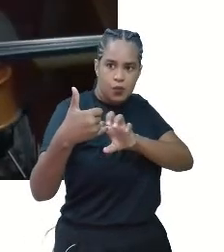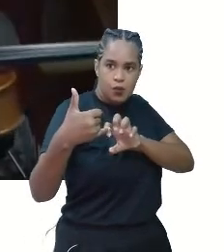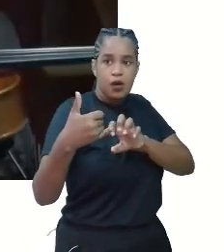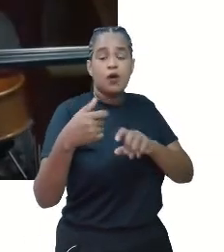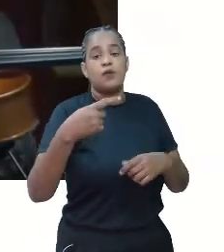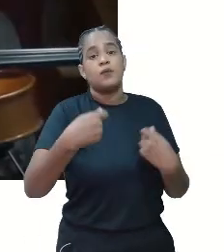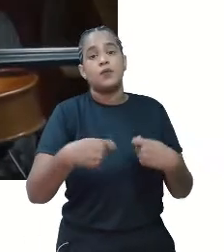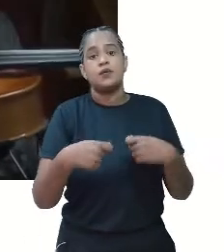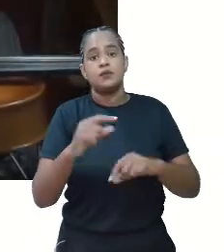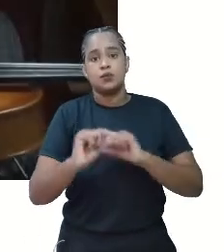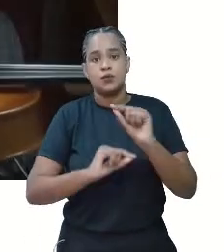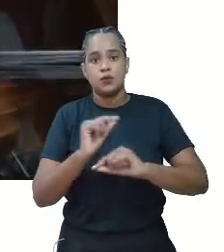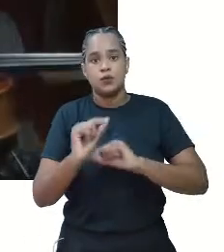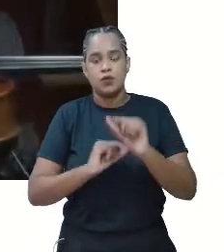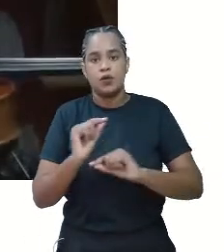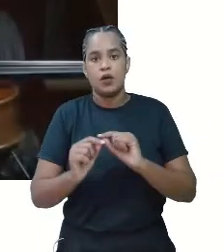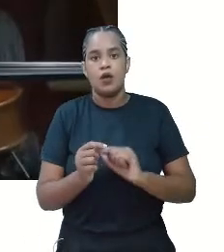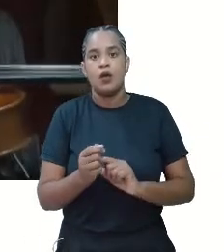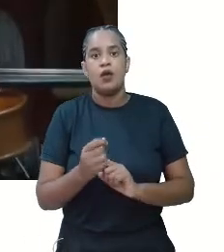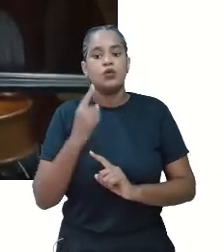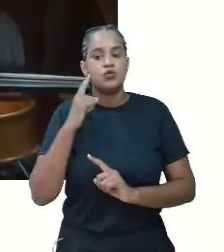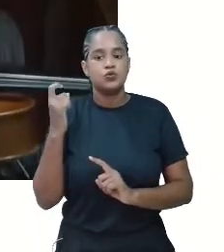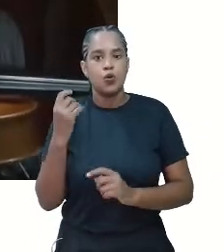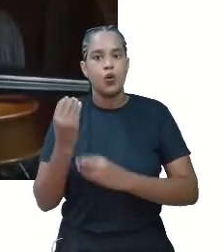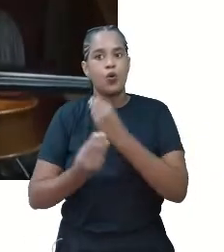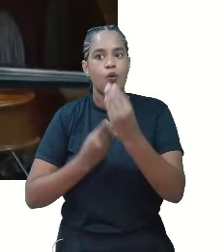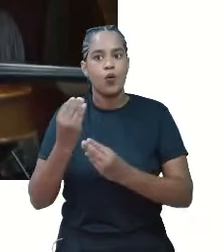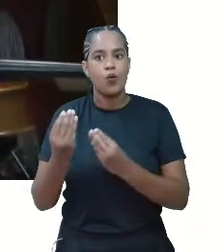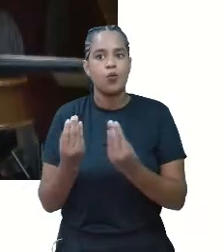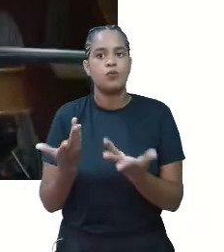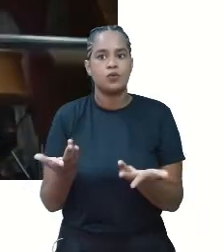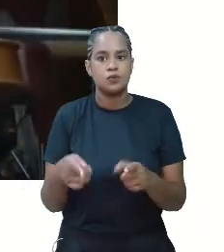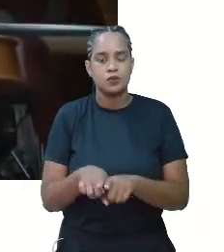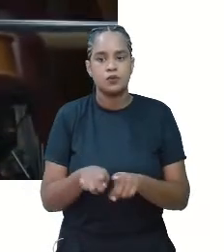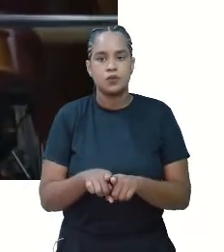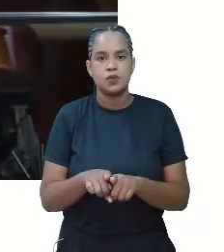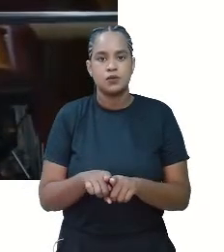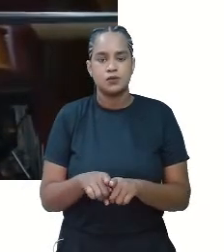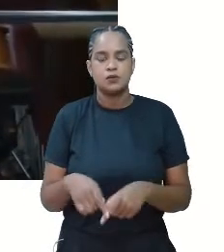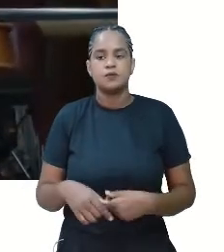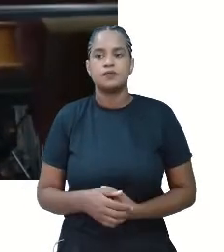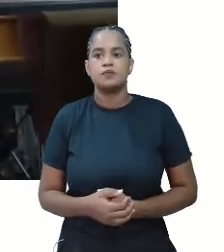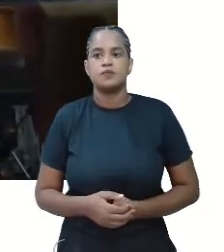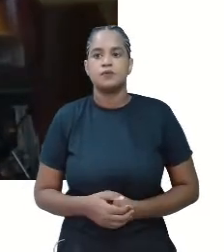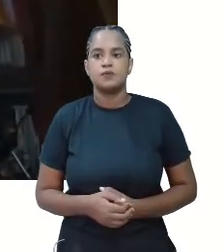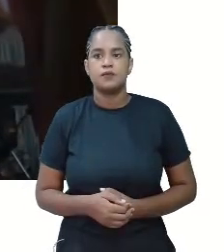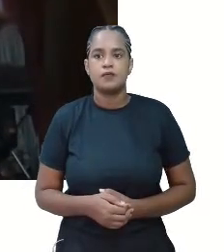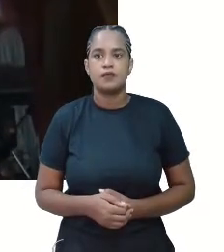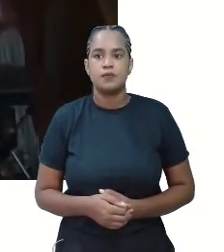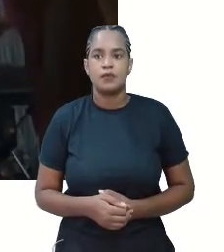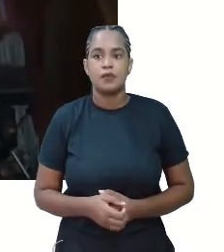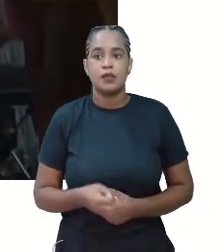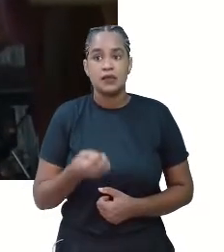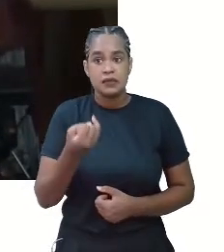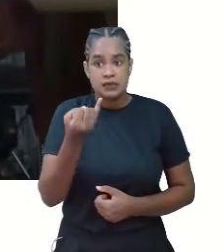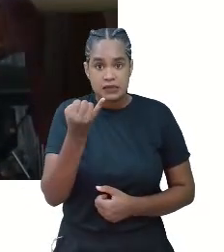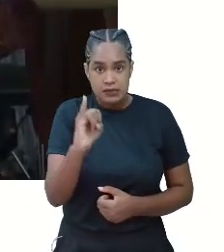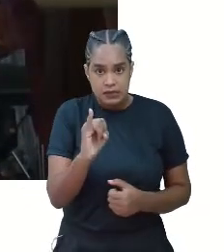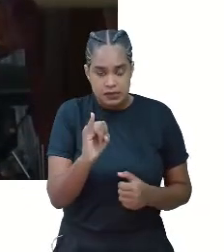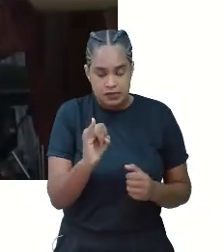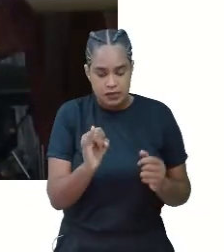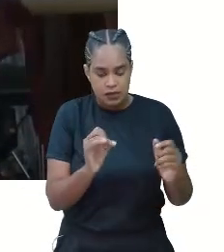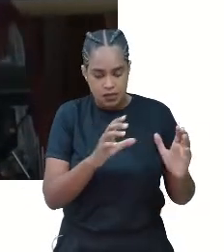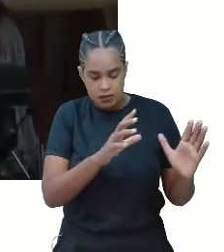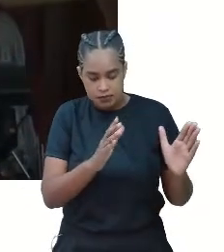altura sonora, volume, certo? O volume sonoro. E quando você bota mais para o centro,